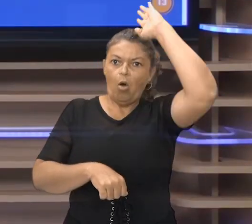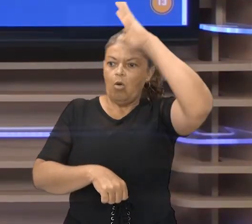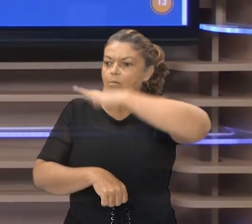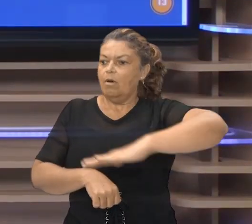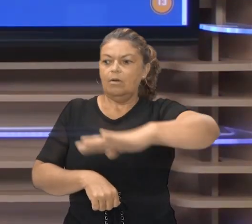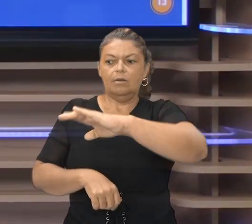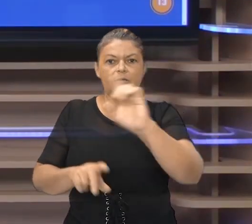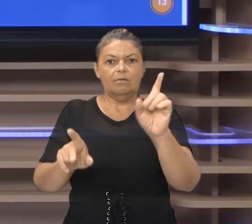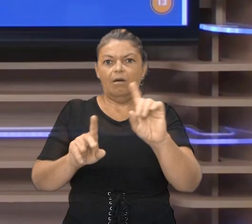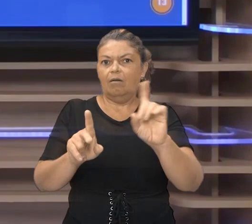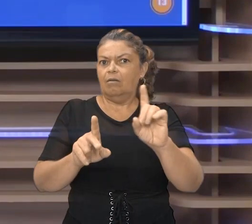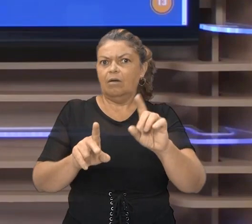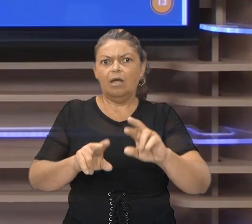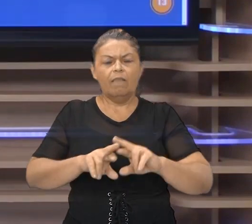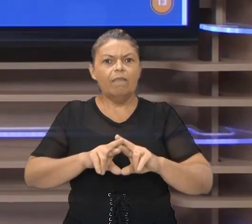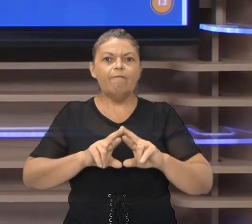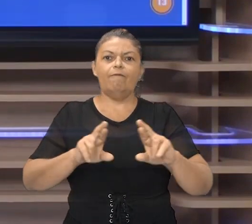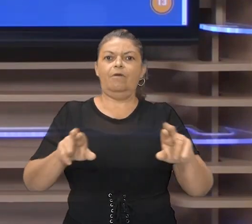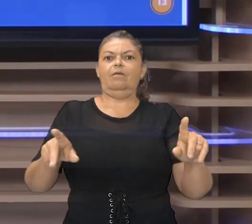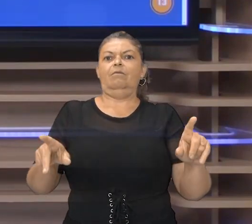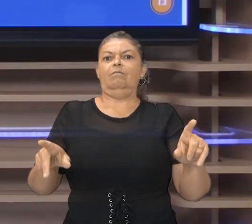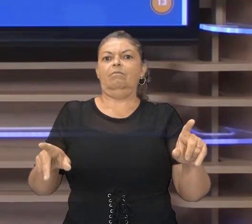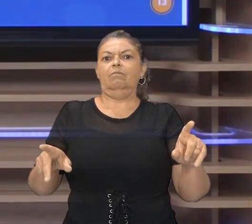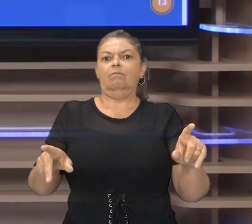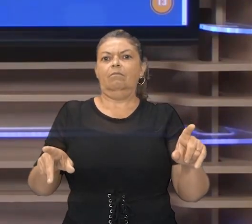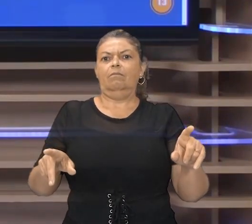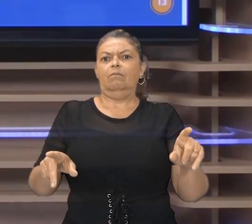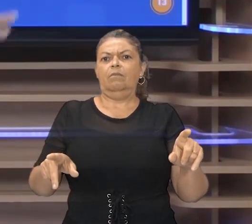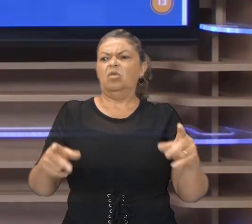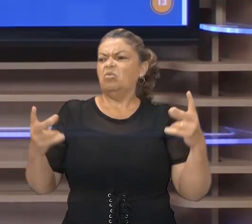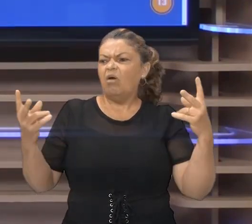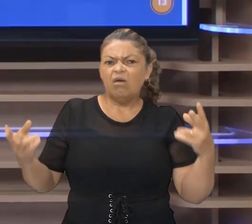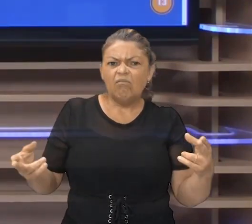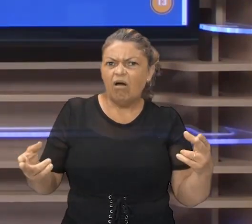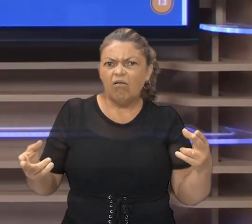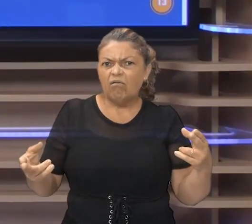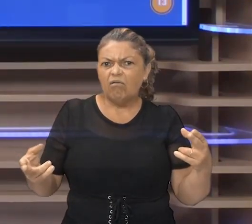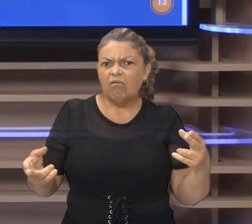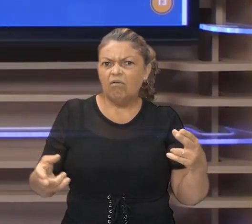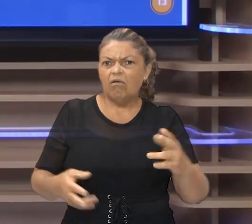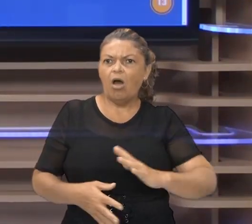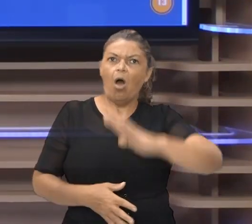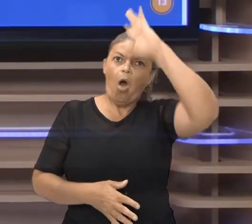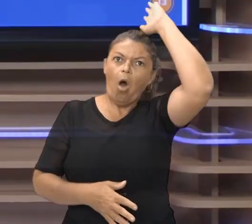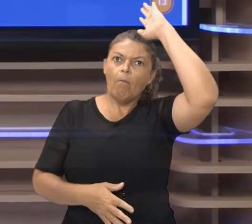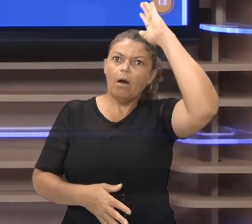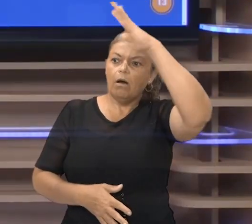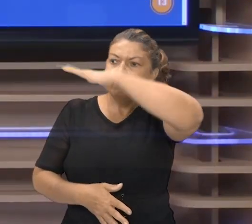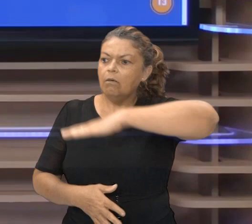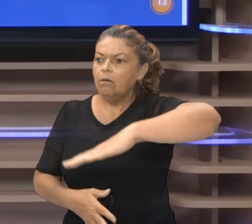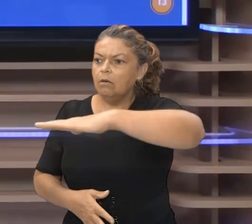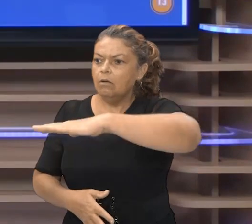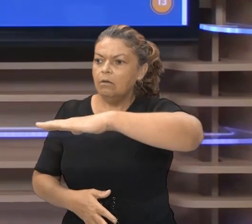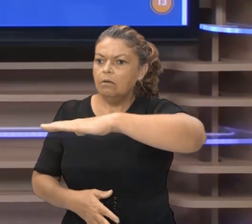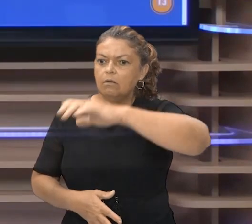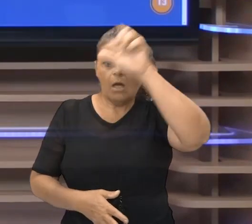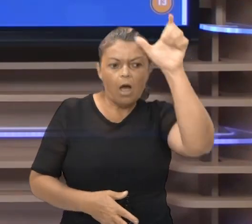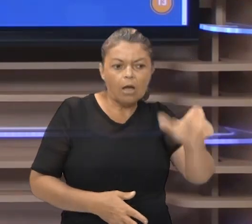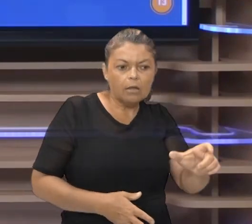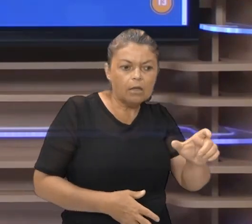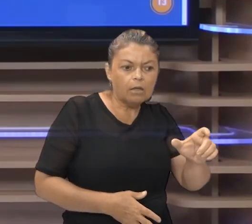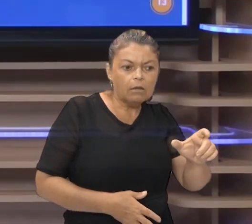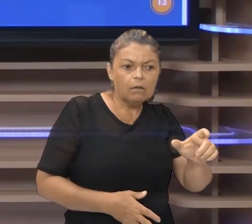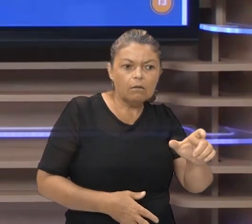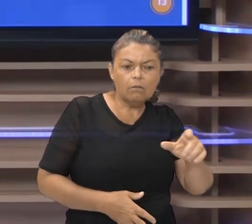minhas características físicas. É bárbaro. É aquele que não tem a mesma formação que eu. Então era assim que os